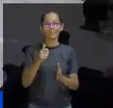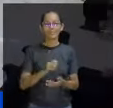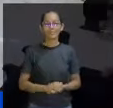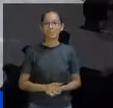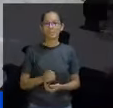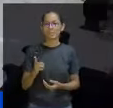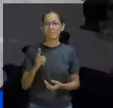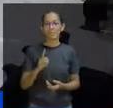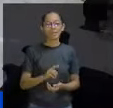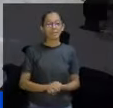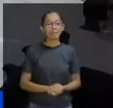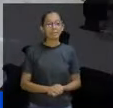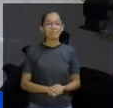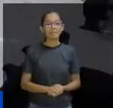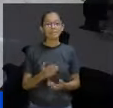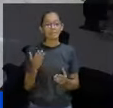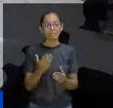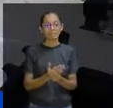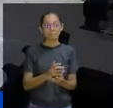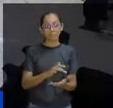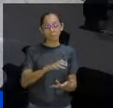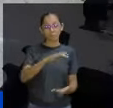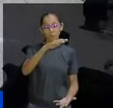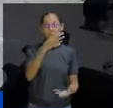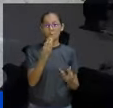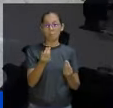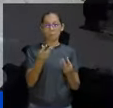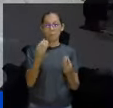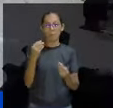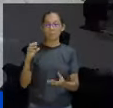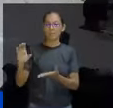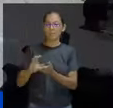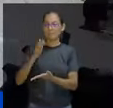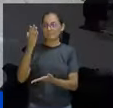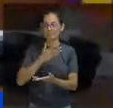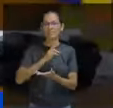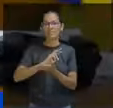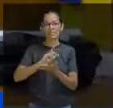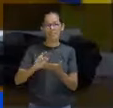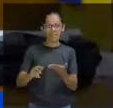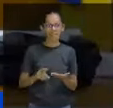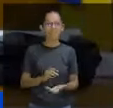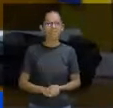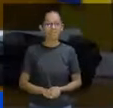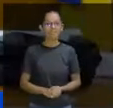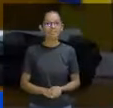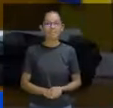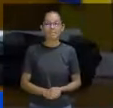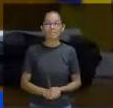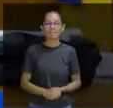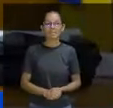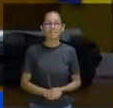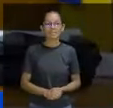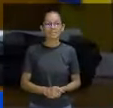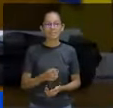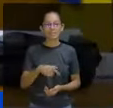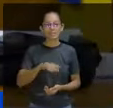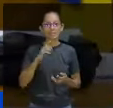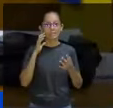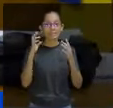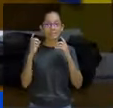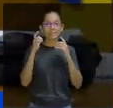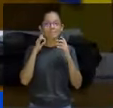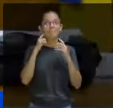carga de trabalho tão grande naquelas prestações de contas que a gente pensou, a gente chegava aqui no meio da sessão e a gente dizia, doutora Sara, assim,